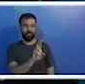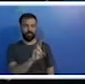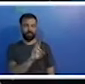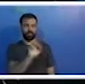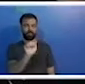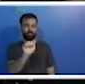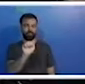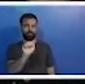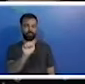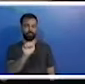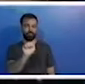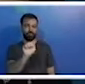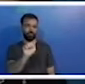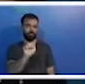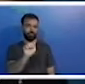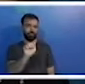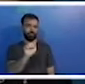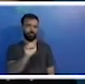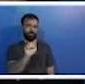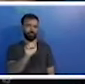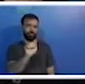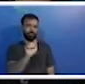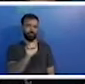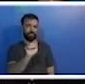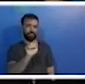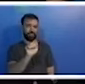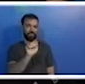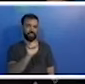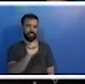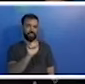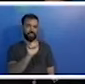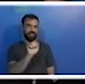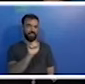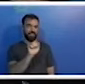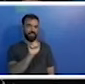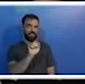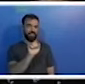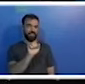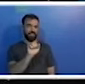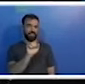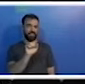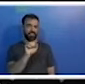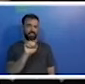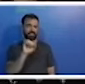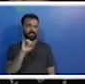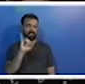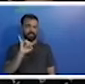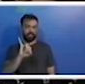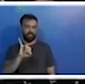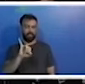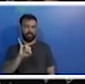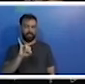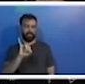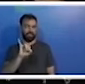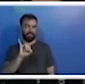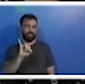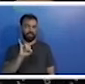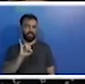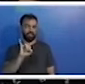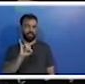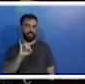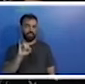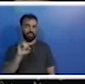R kumar muito fácil não é a ai isso vogal letra i